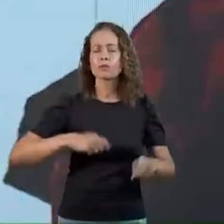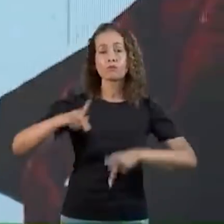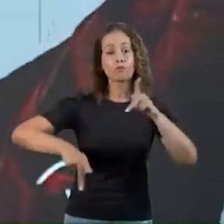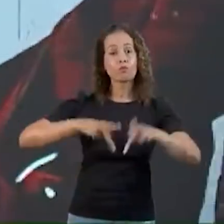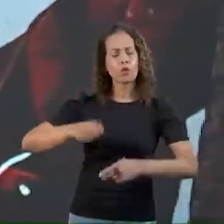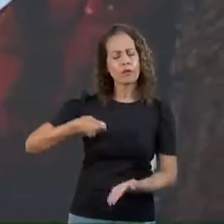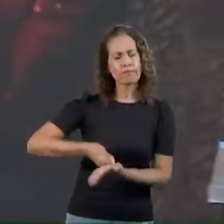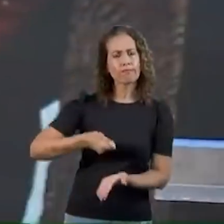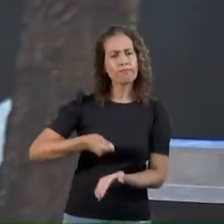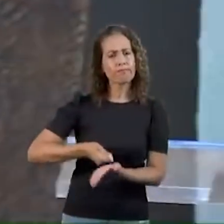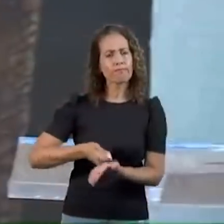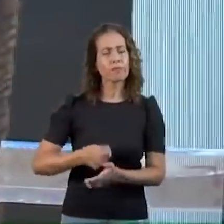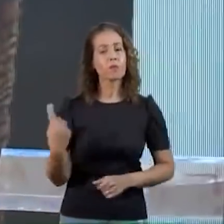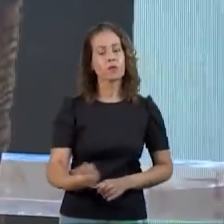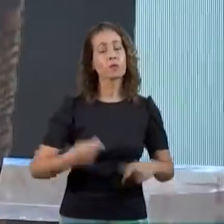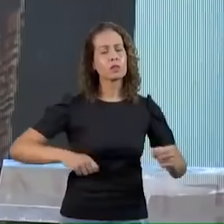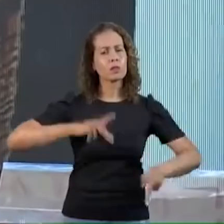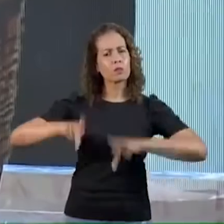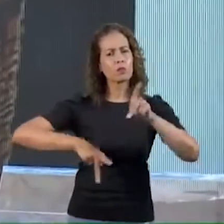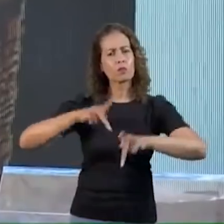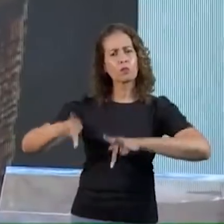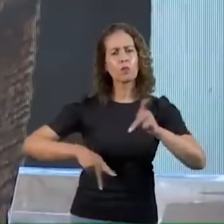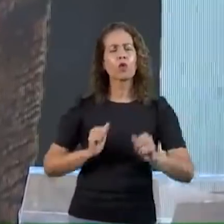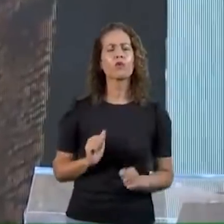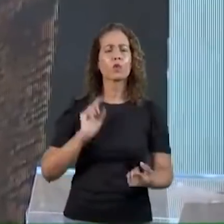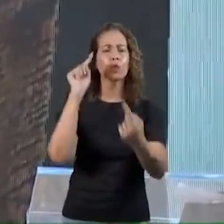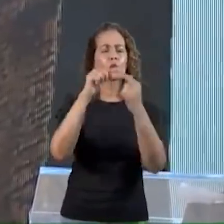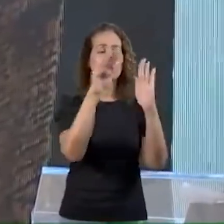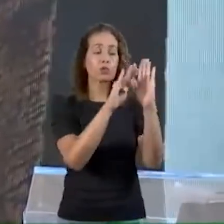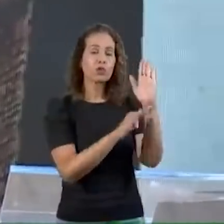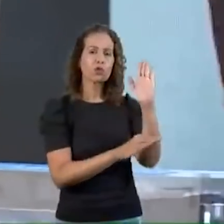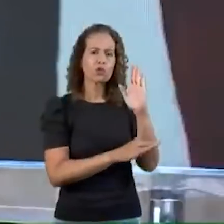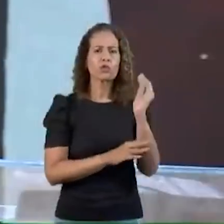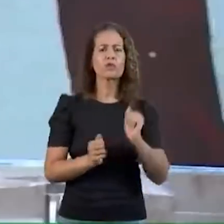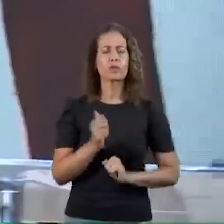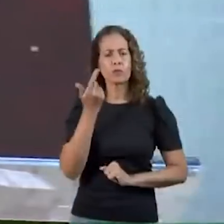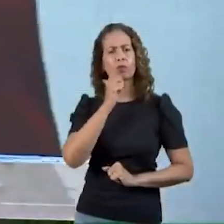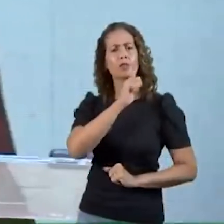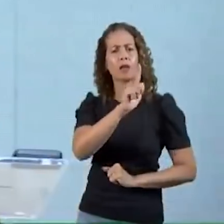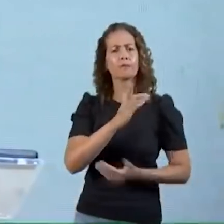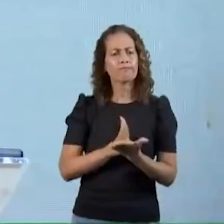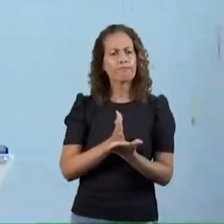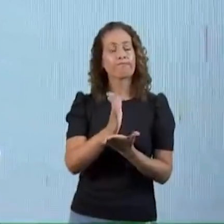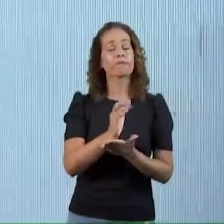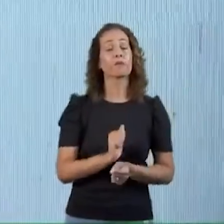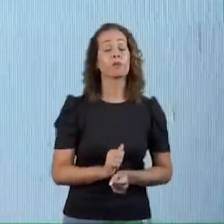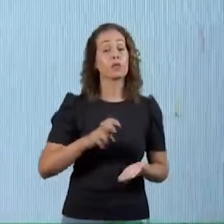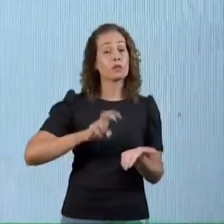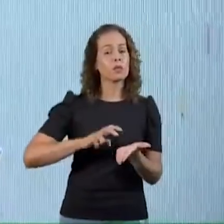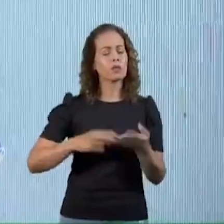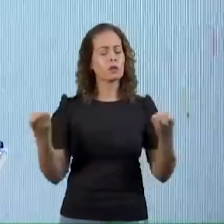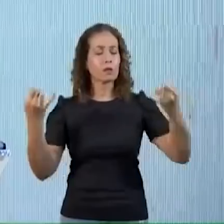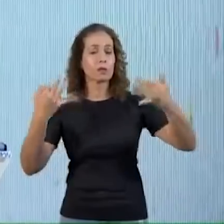gente mesmo. Nós temos que ser um povo mais cheio de meta, um povo que cumpre. E nessa manhã eu quero falar exatamente